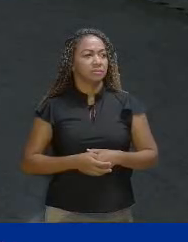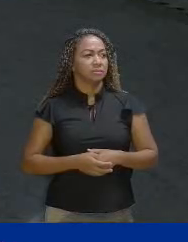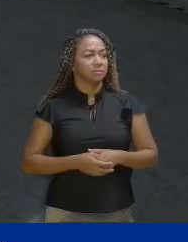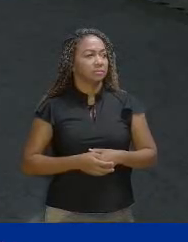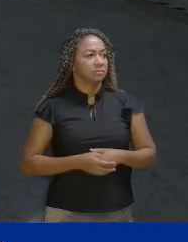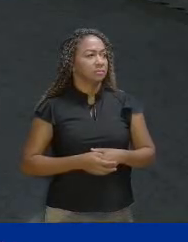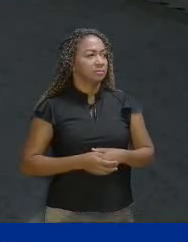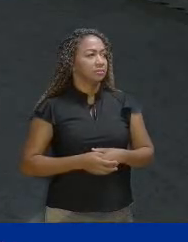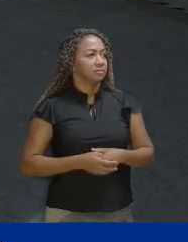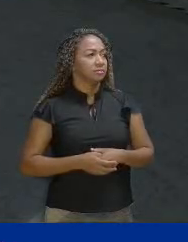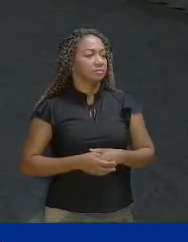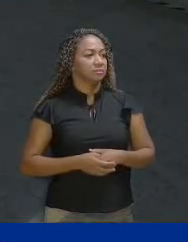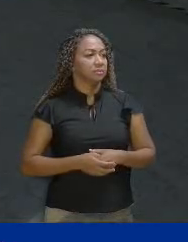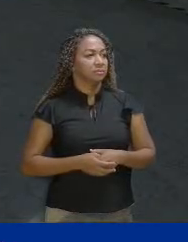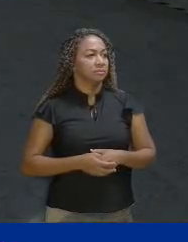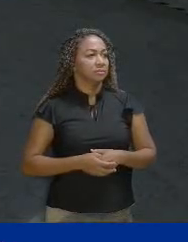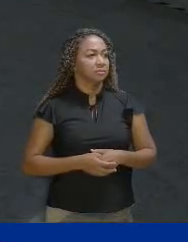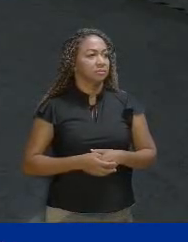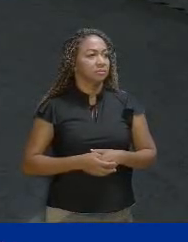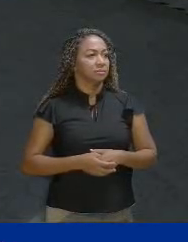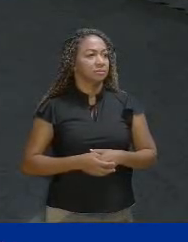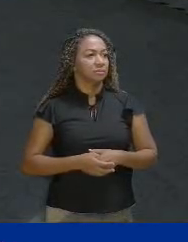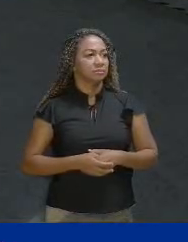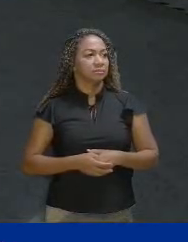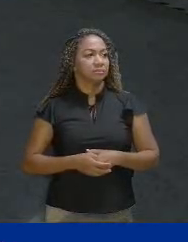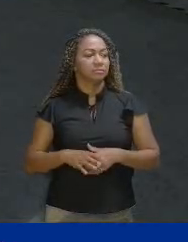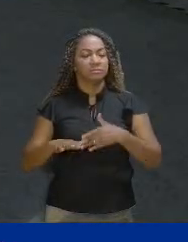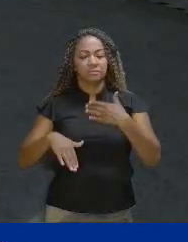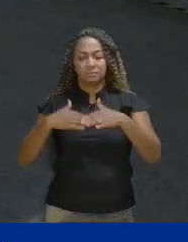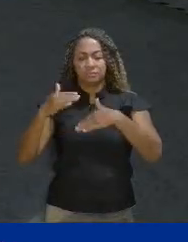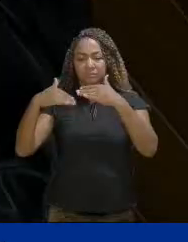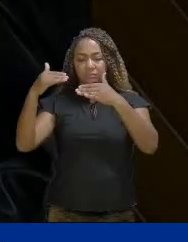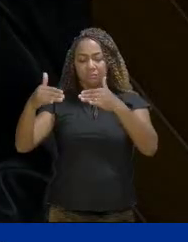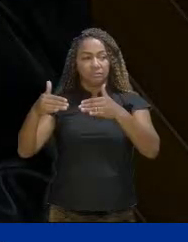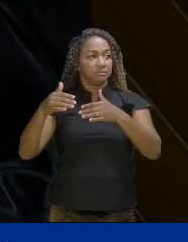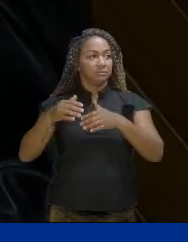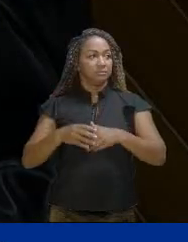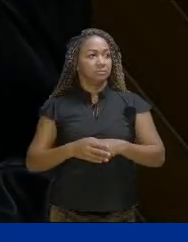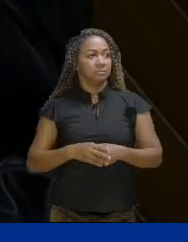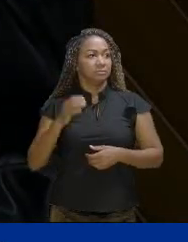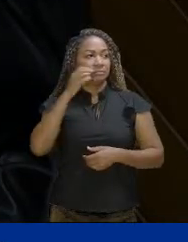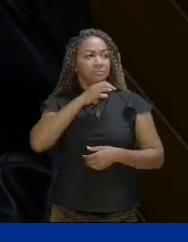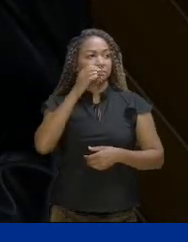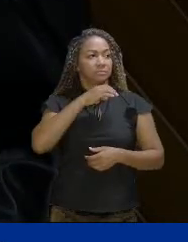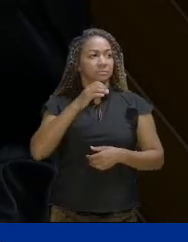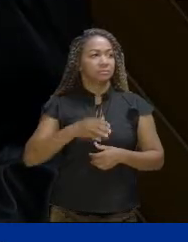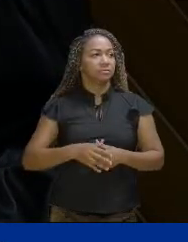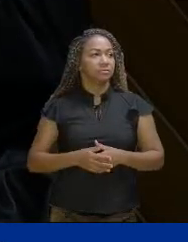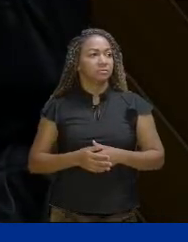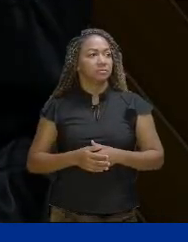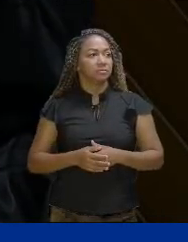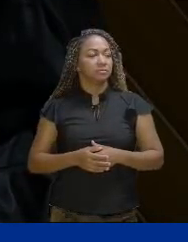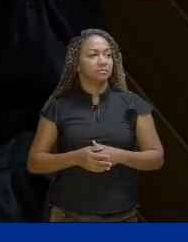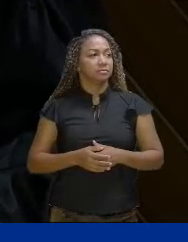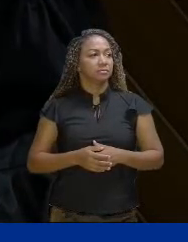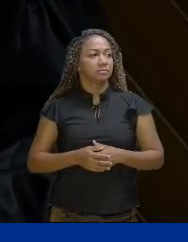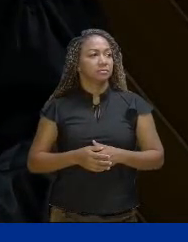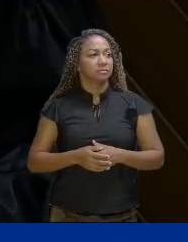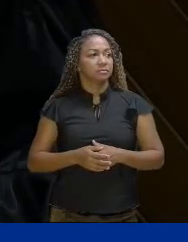Espero poder contribuir, né, para a celeridade do... Tá